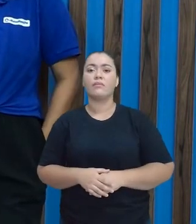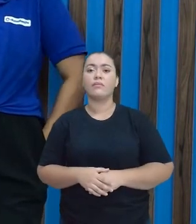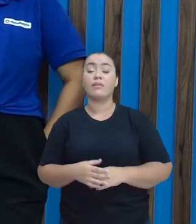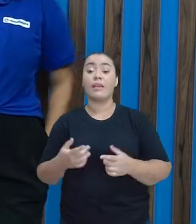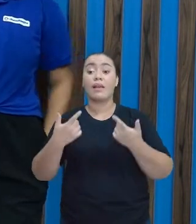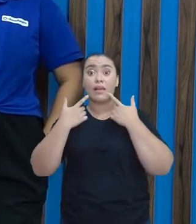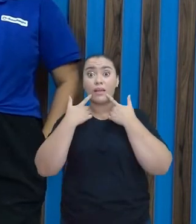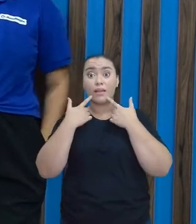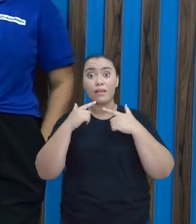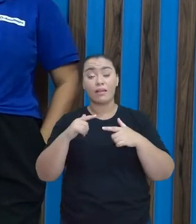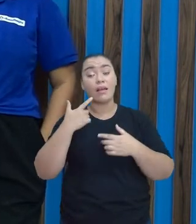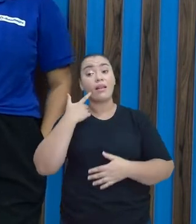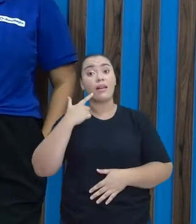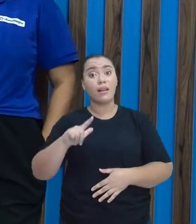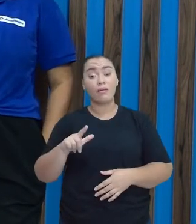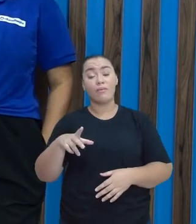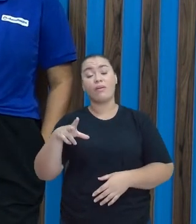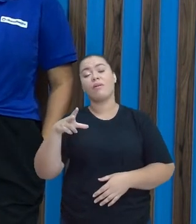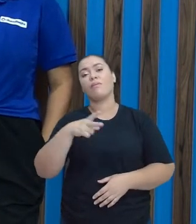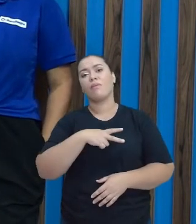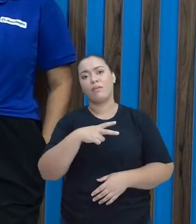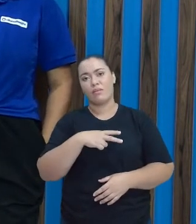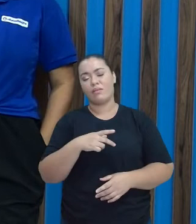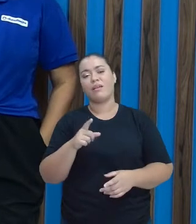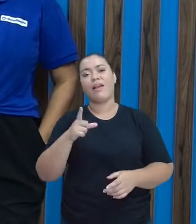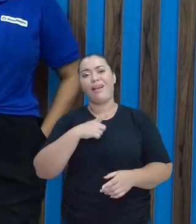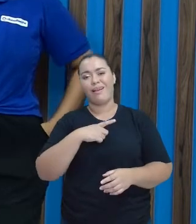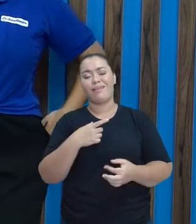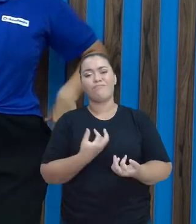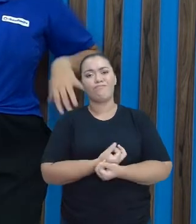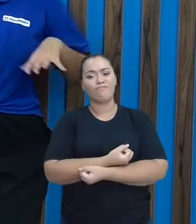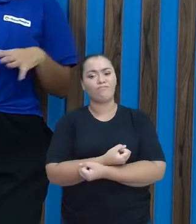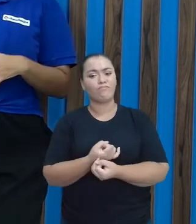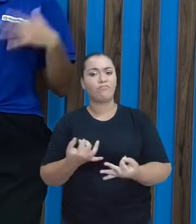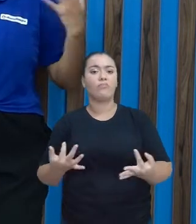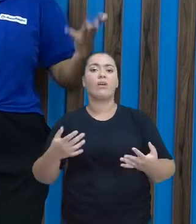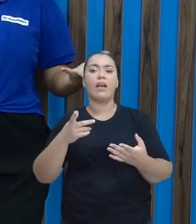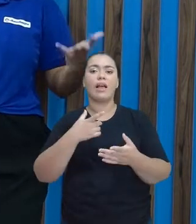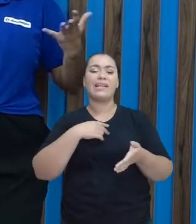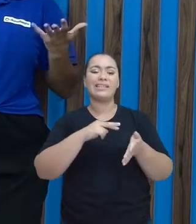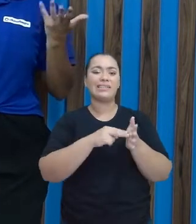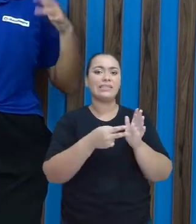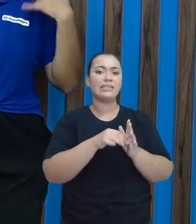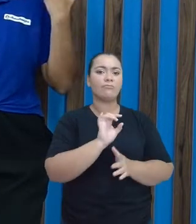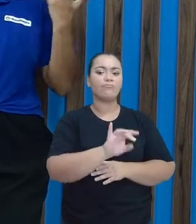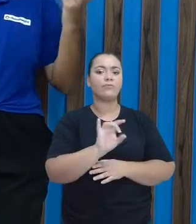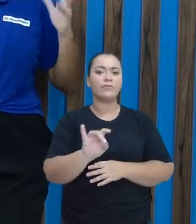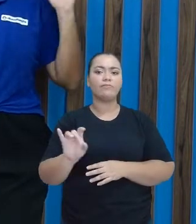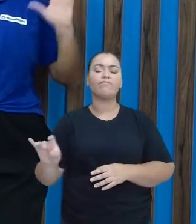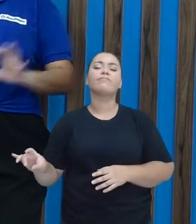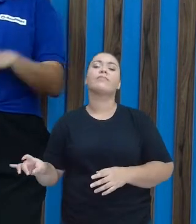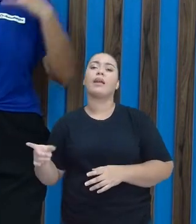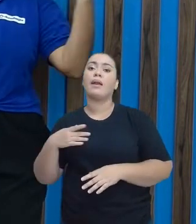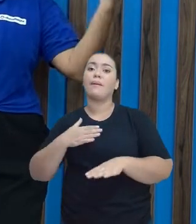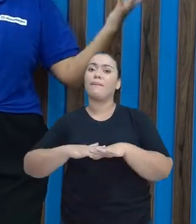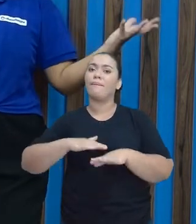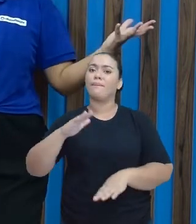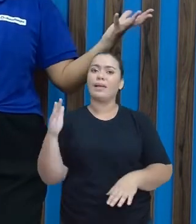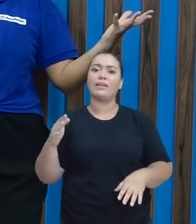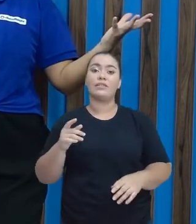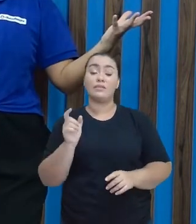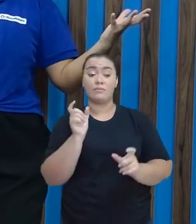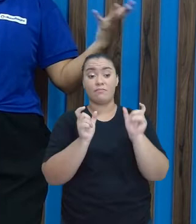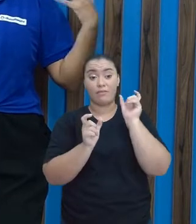língua portuguesa tem essa capacidade polissêmica, que é de cada significante possuir, talvez, mais de um